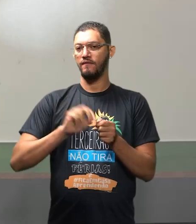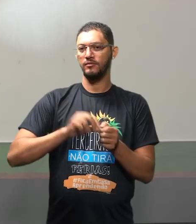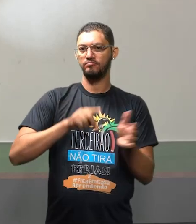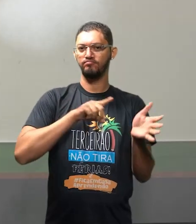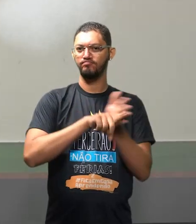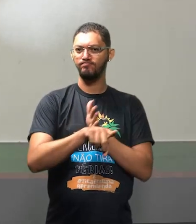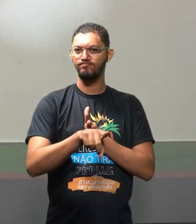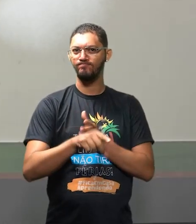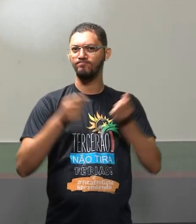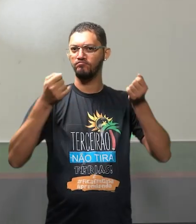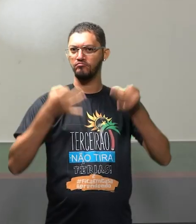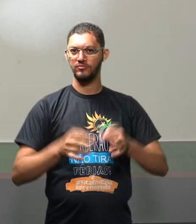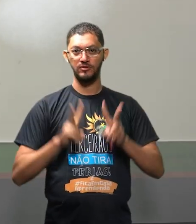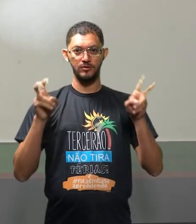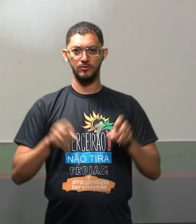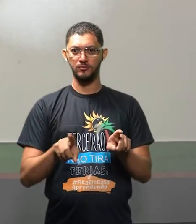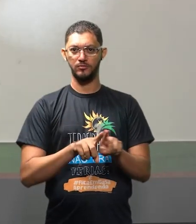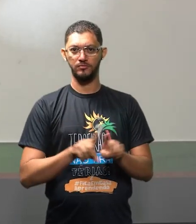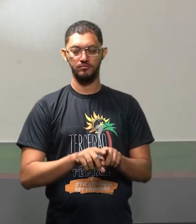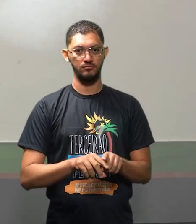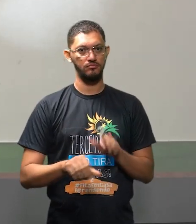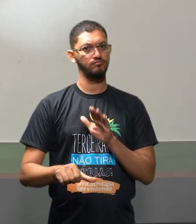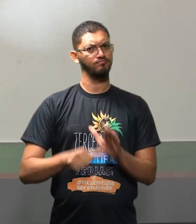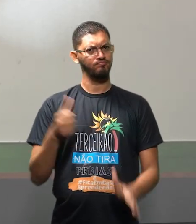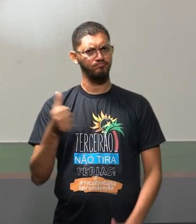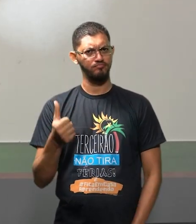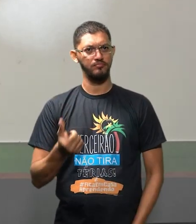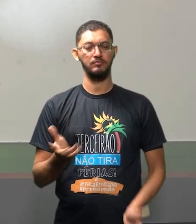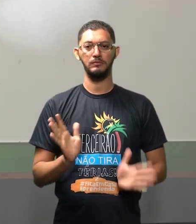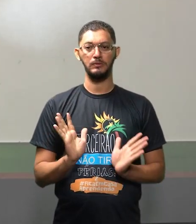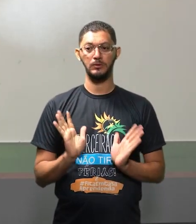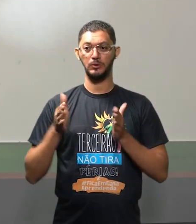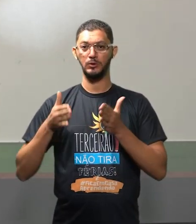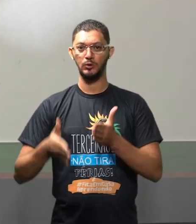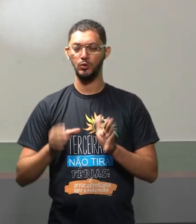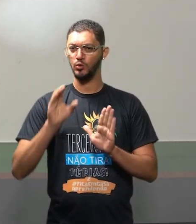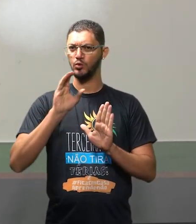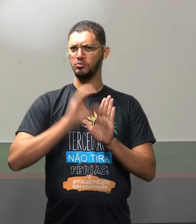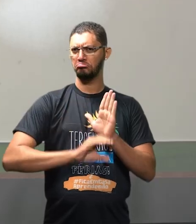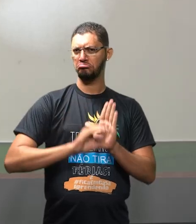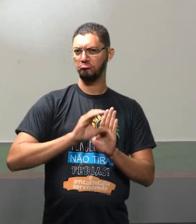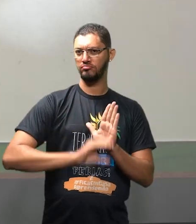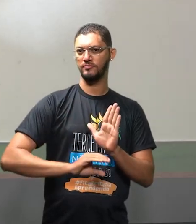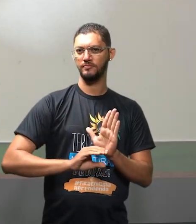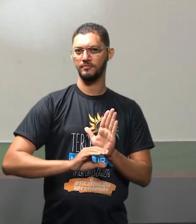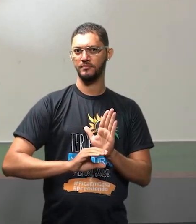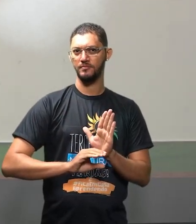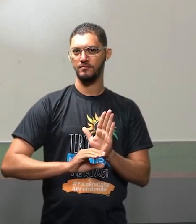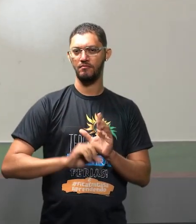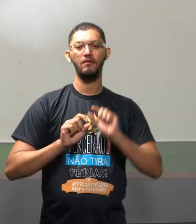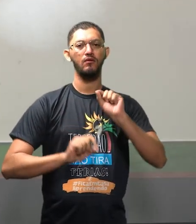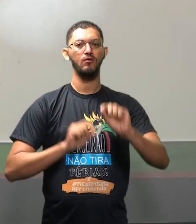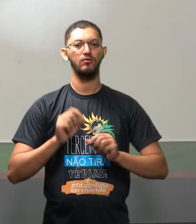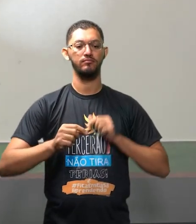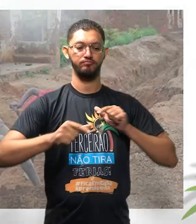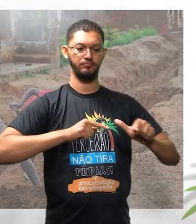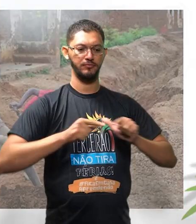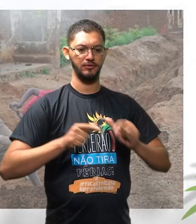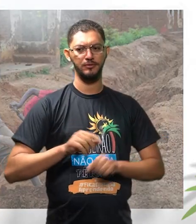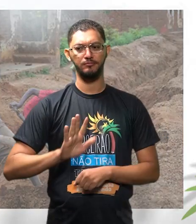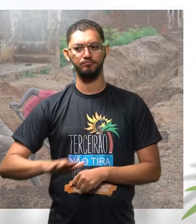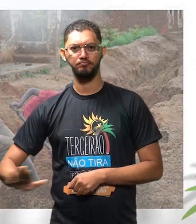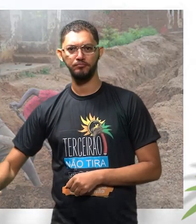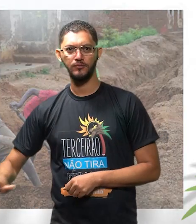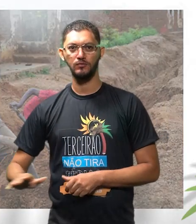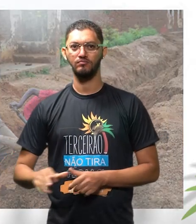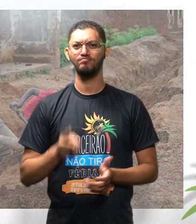versa também sobre esse assunto. Primeiramente, é bom destacar o conceito, afinal de contas, o que é trabalho infantil.